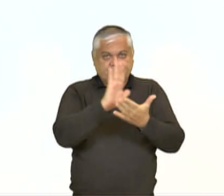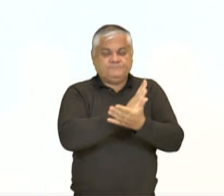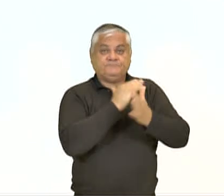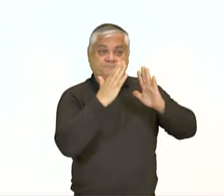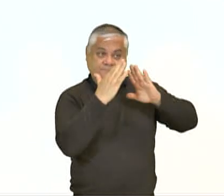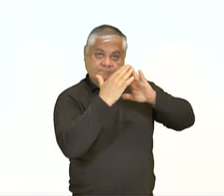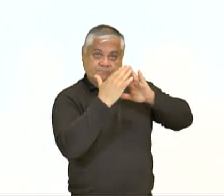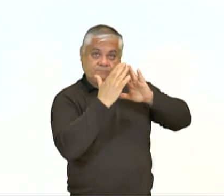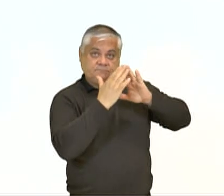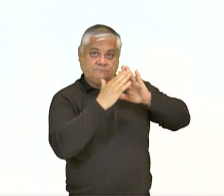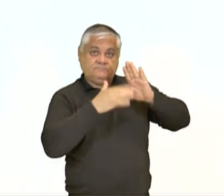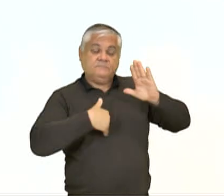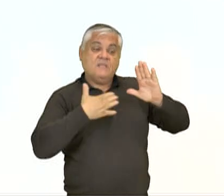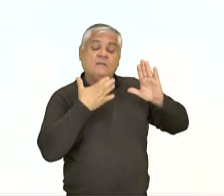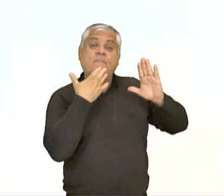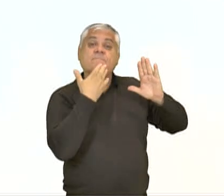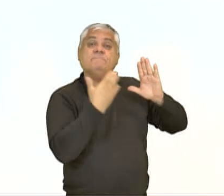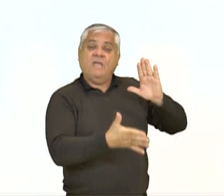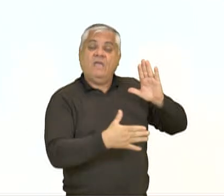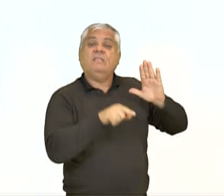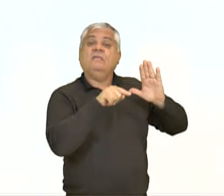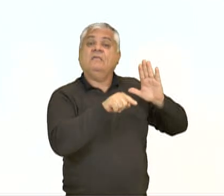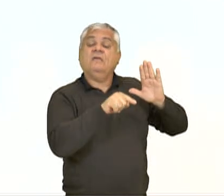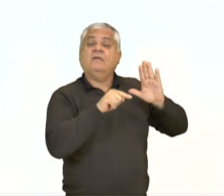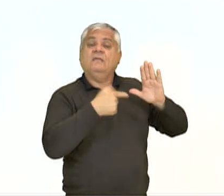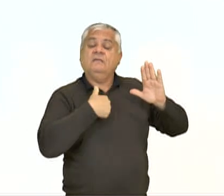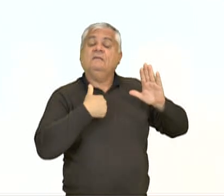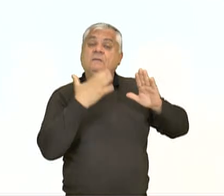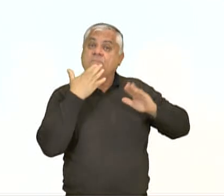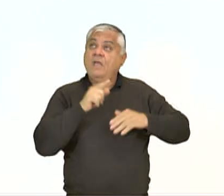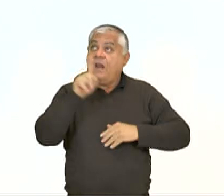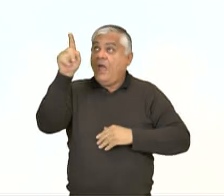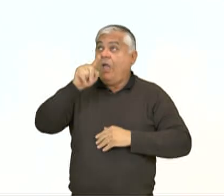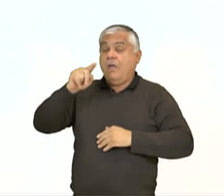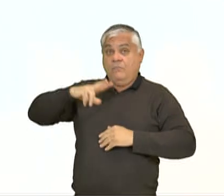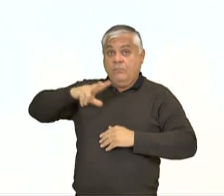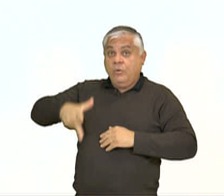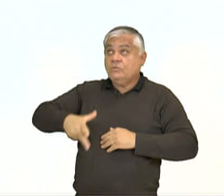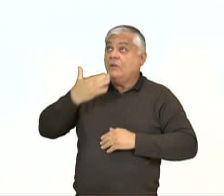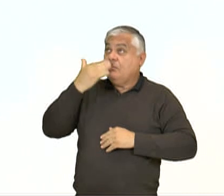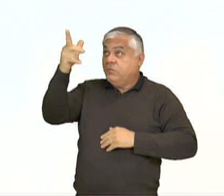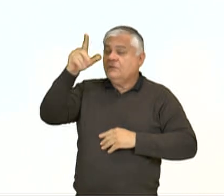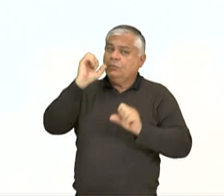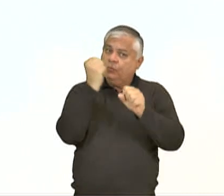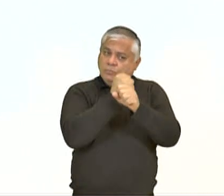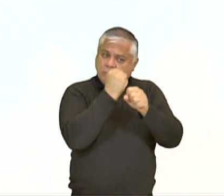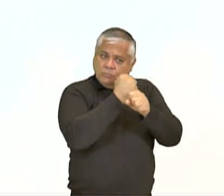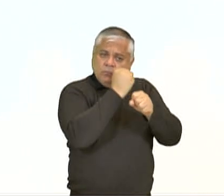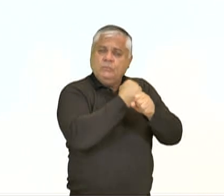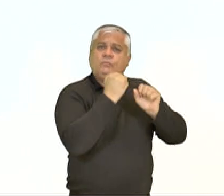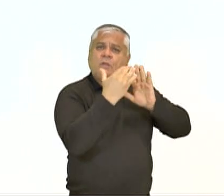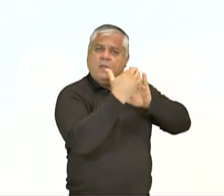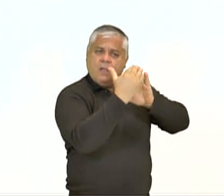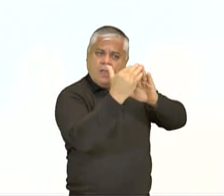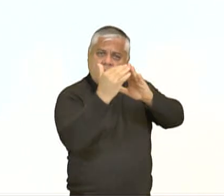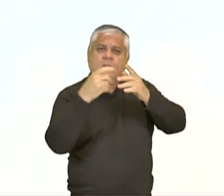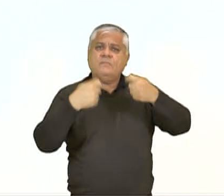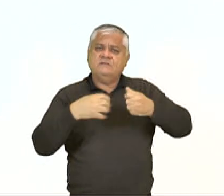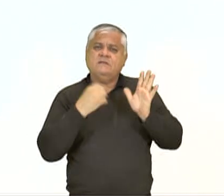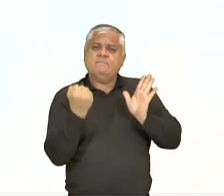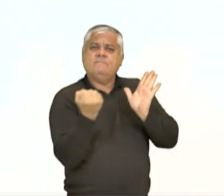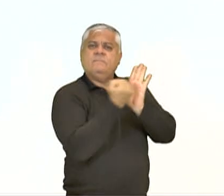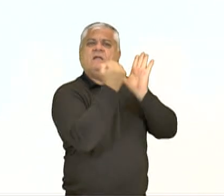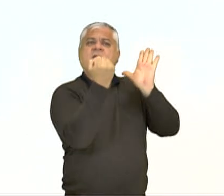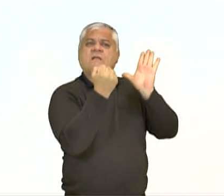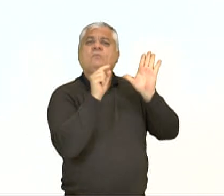ser solicitadas aos súditos pela coroa e eles vão colocar nessas casas uma marca,